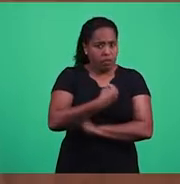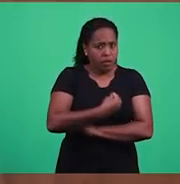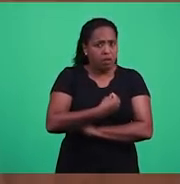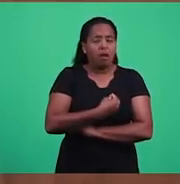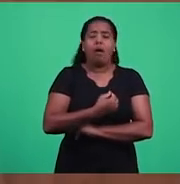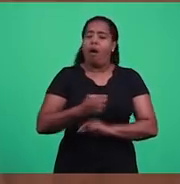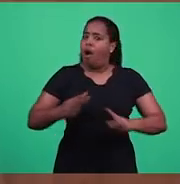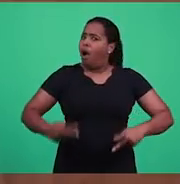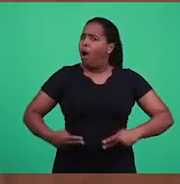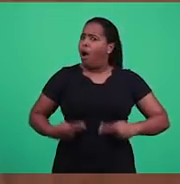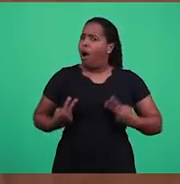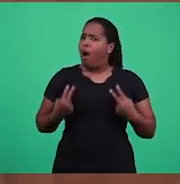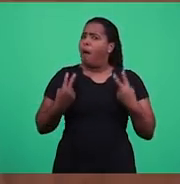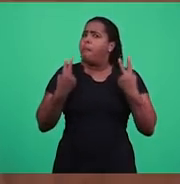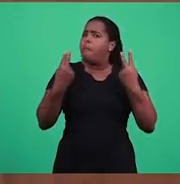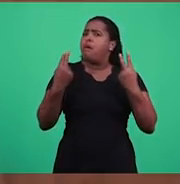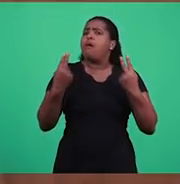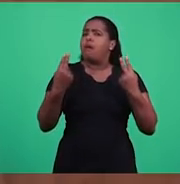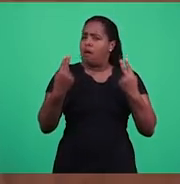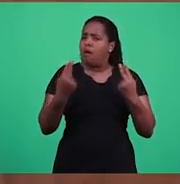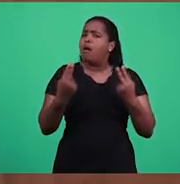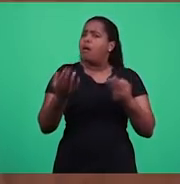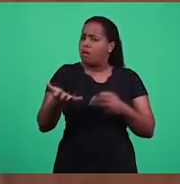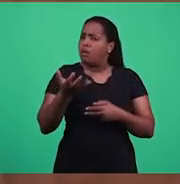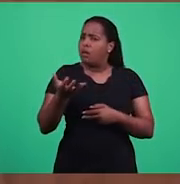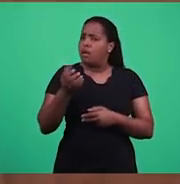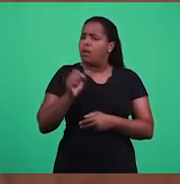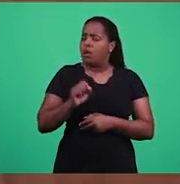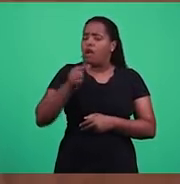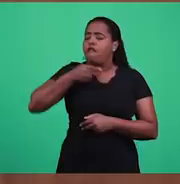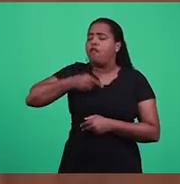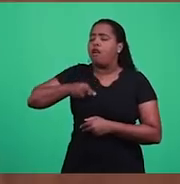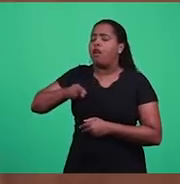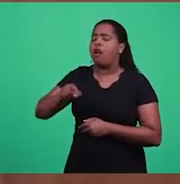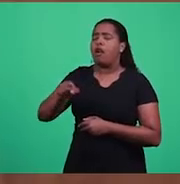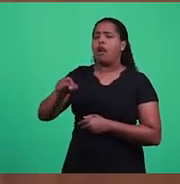Amã, isso que ele queria. Ele foi lá falar com o rei